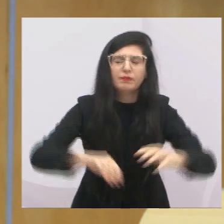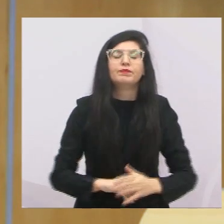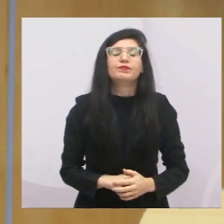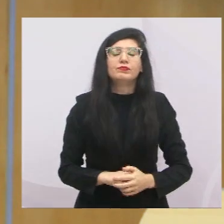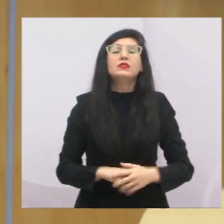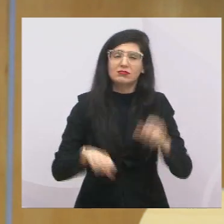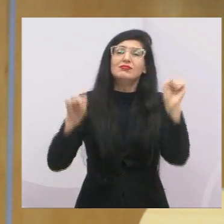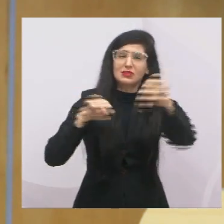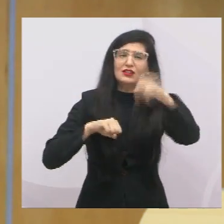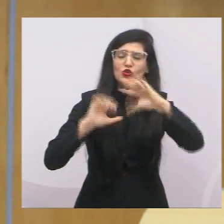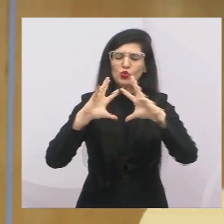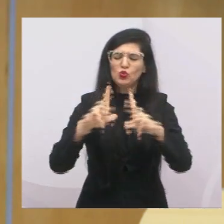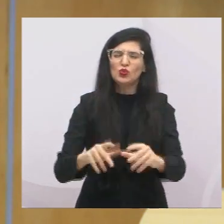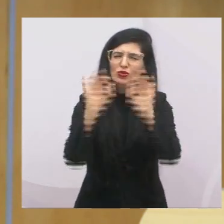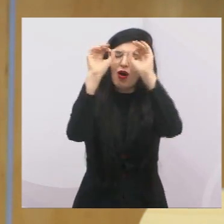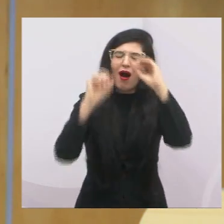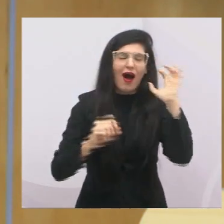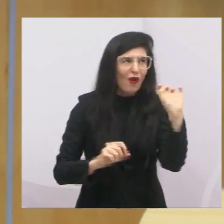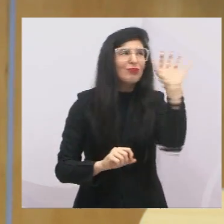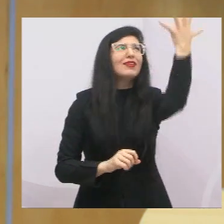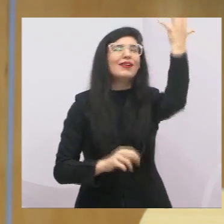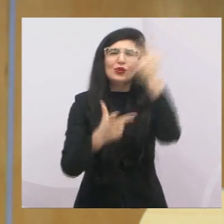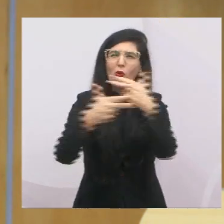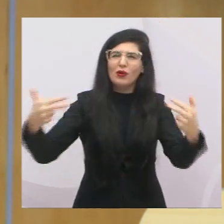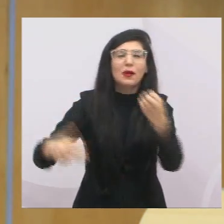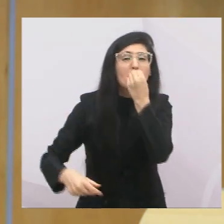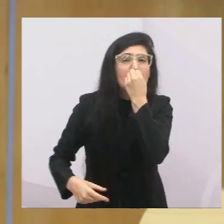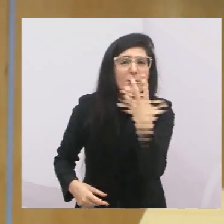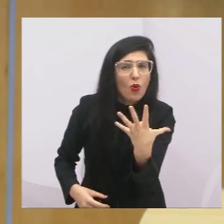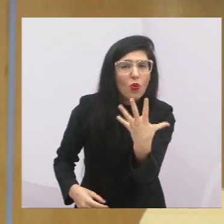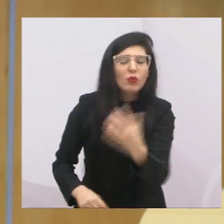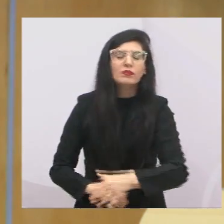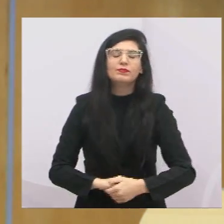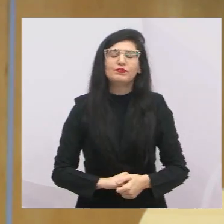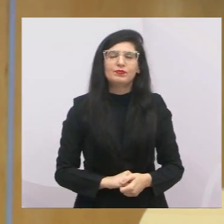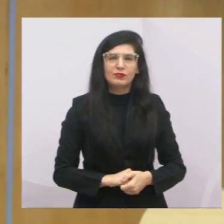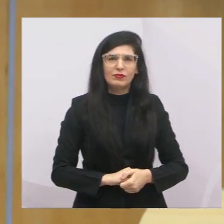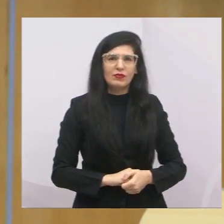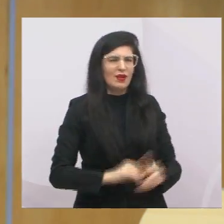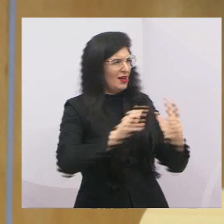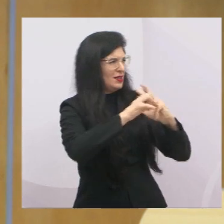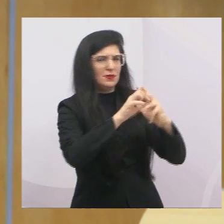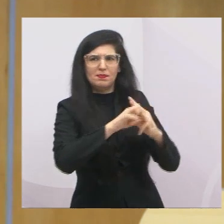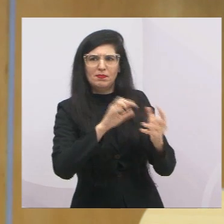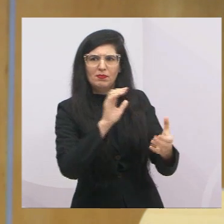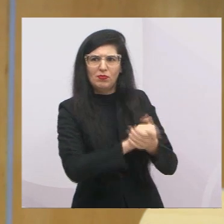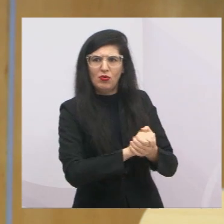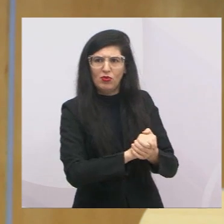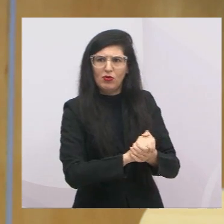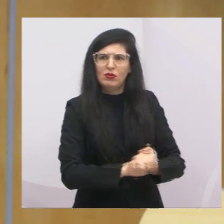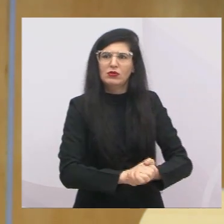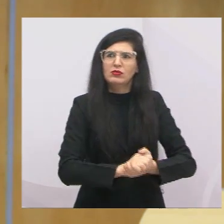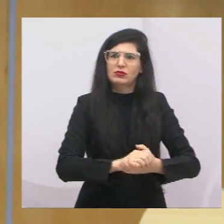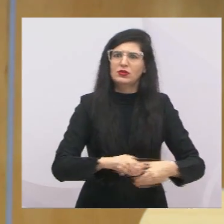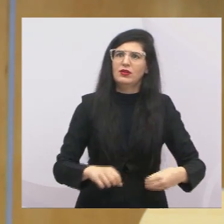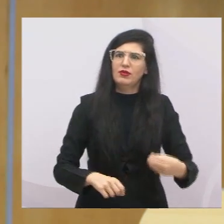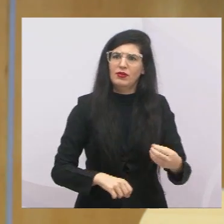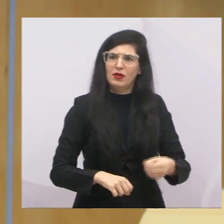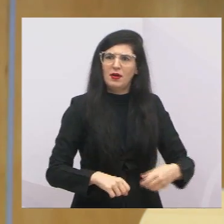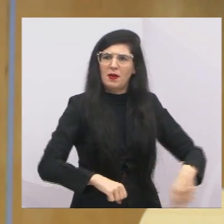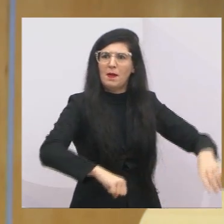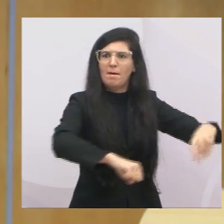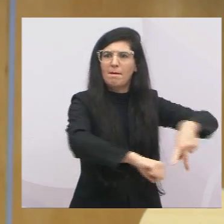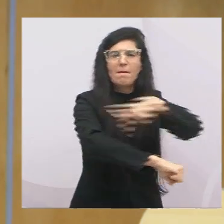honrarias, e ela o receberá como uma esposa virgem. Irá alimentá-lo com o pão da vida e